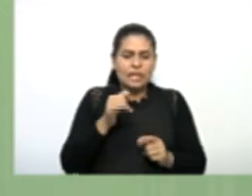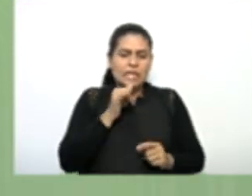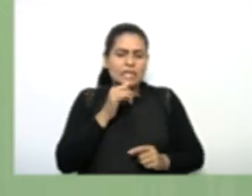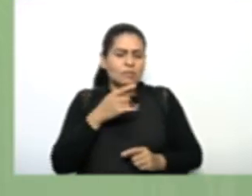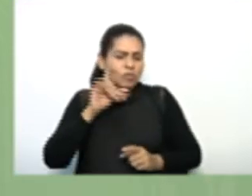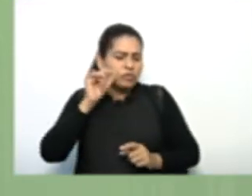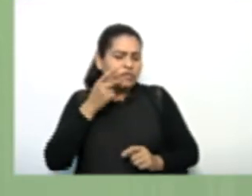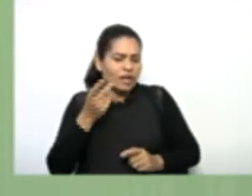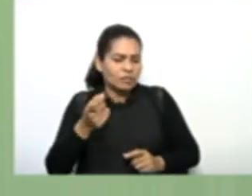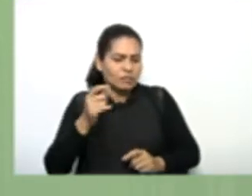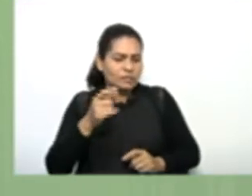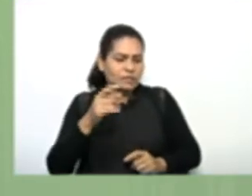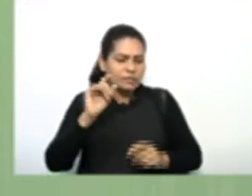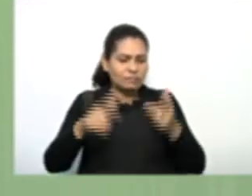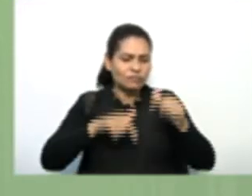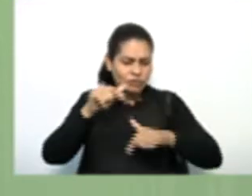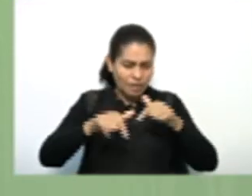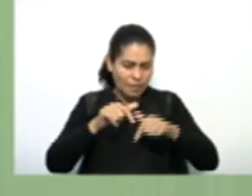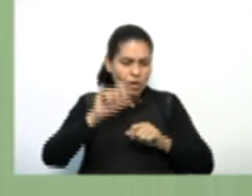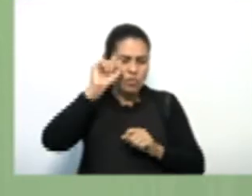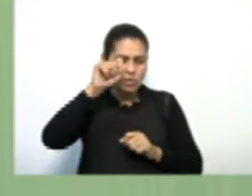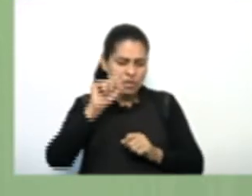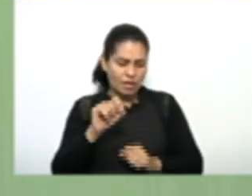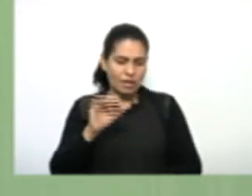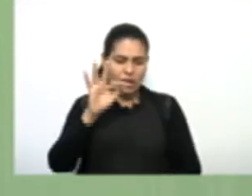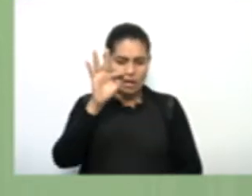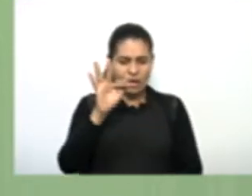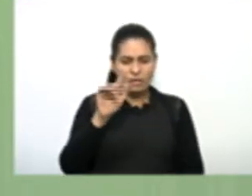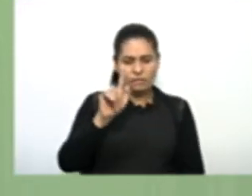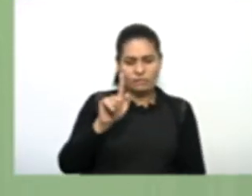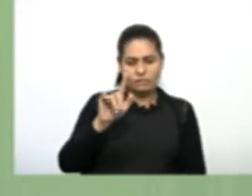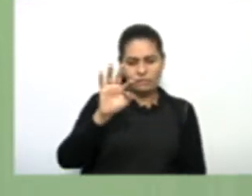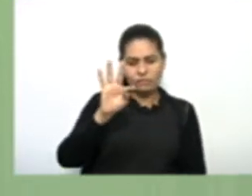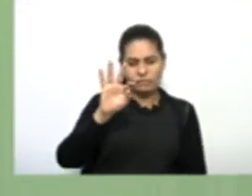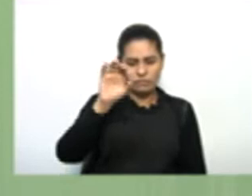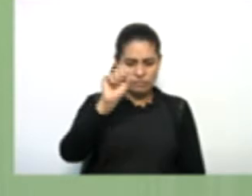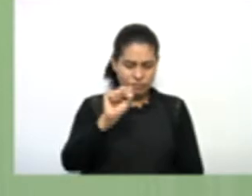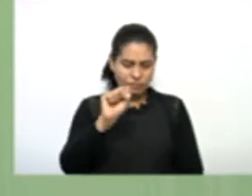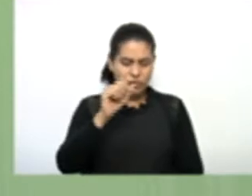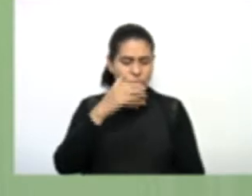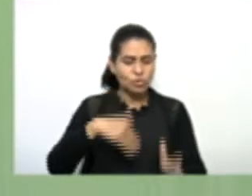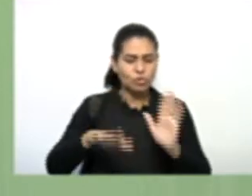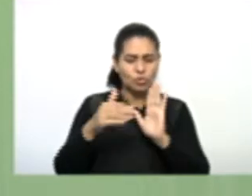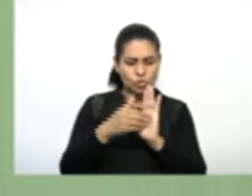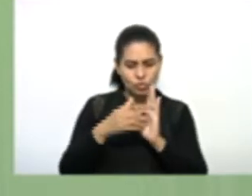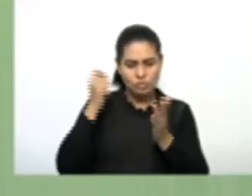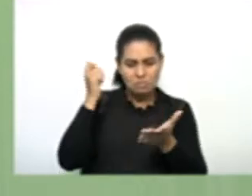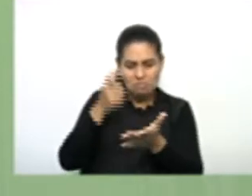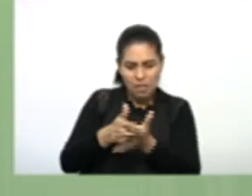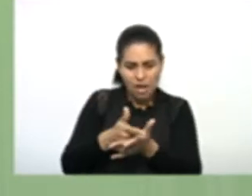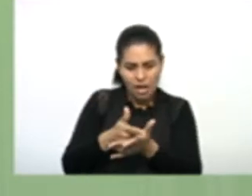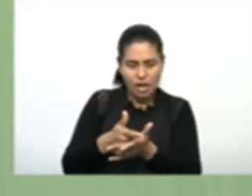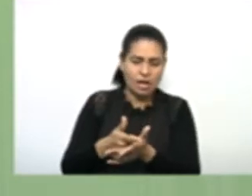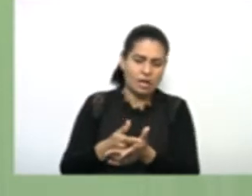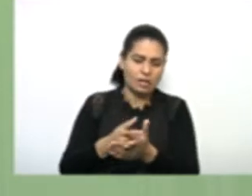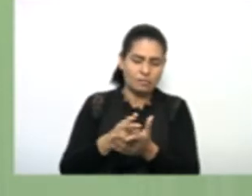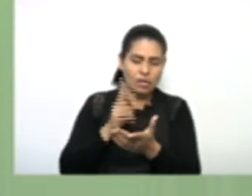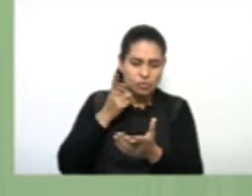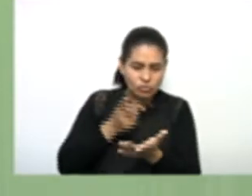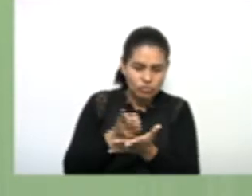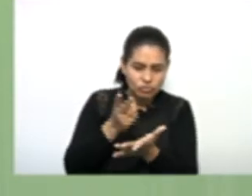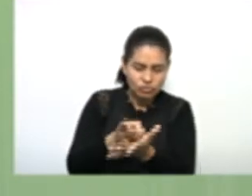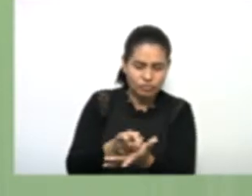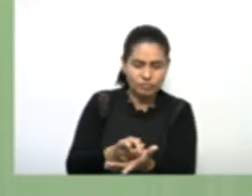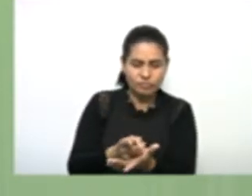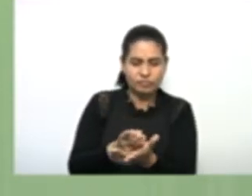Quando eu falo encargos trabalhistas, estou falando dos custos que a gente tem, por exemplo, com manter as